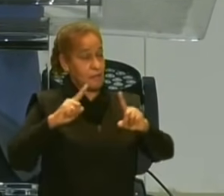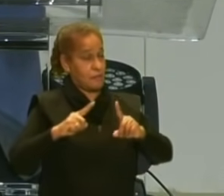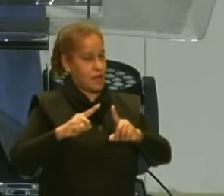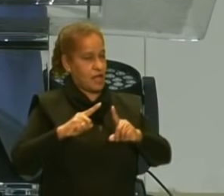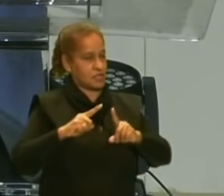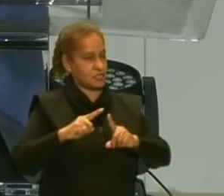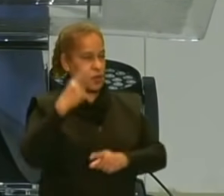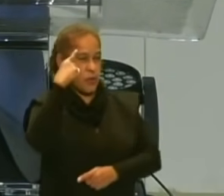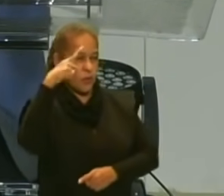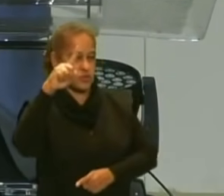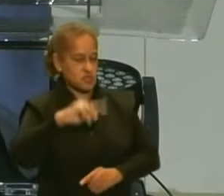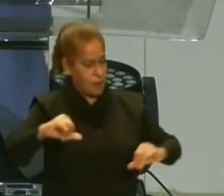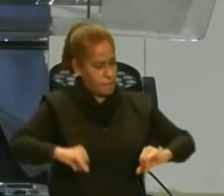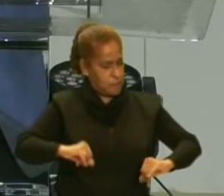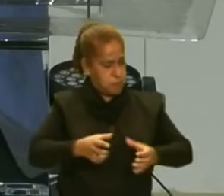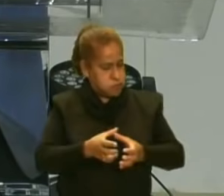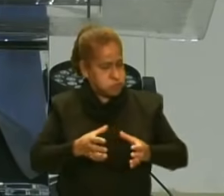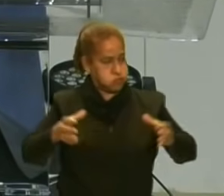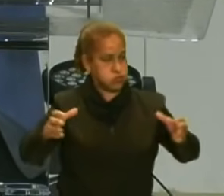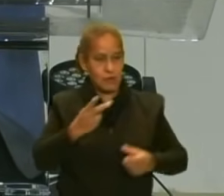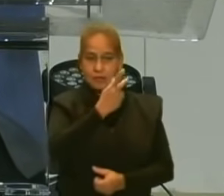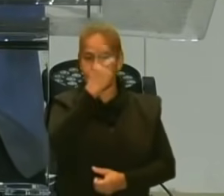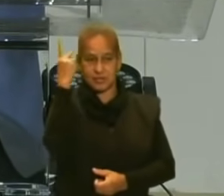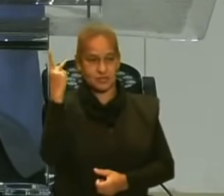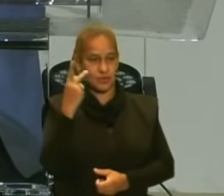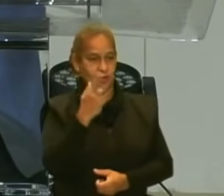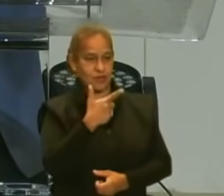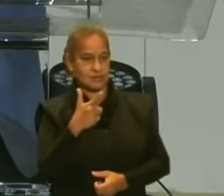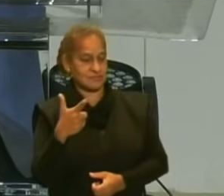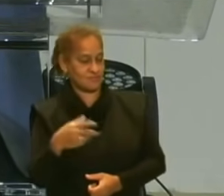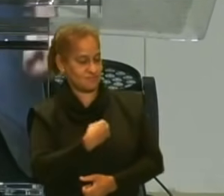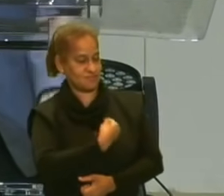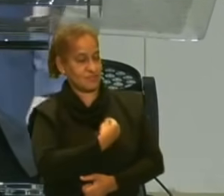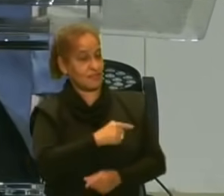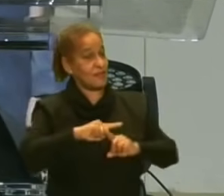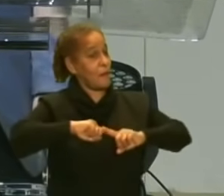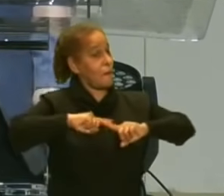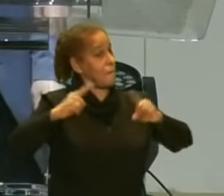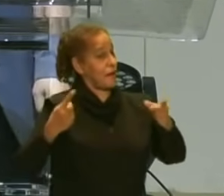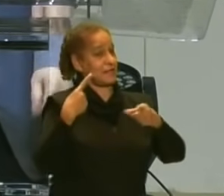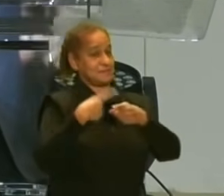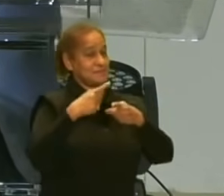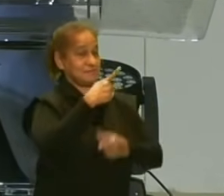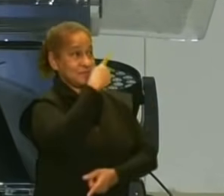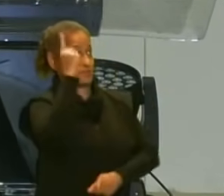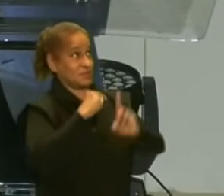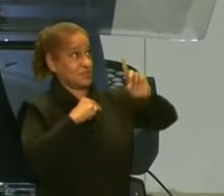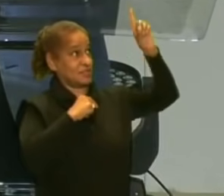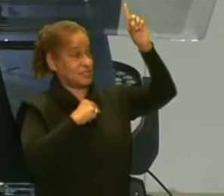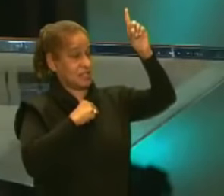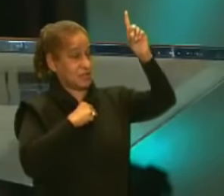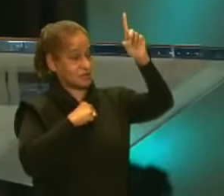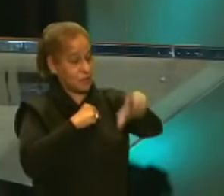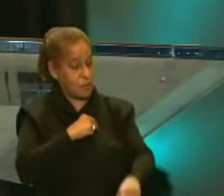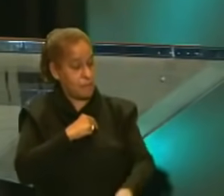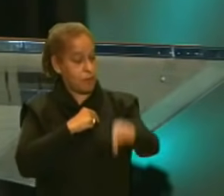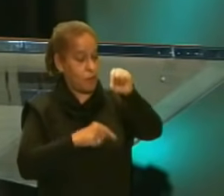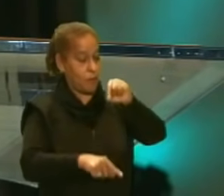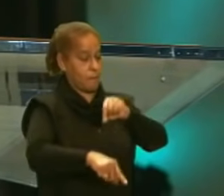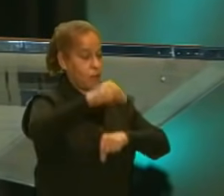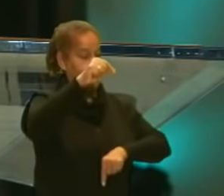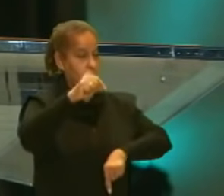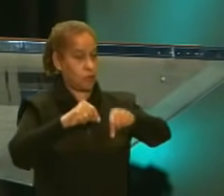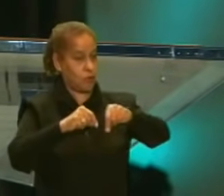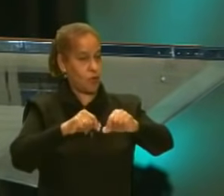abreviados, ninguém sobreviveria, mas por causa dos eleitos aqueles dias serão abreviados.